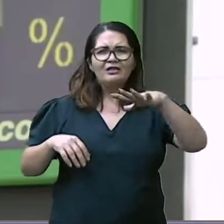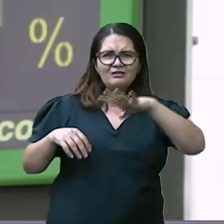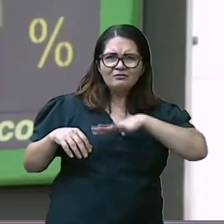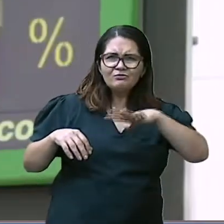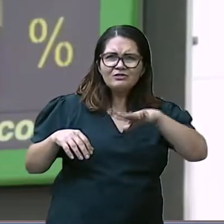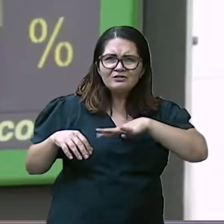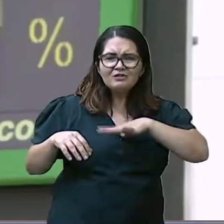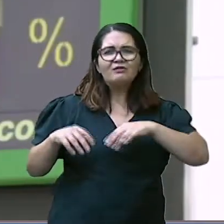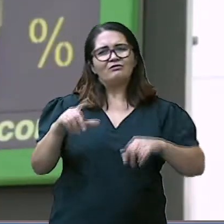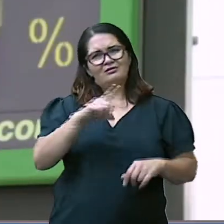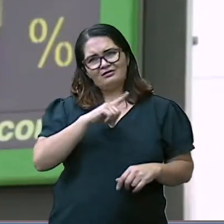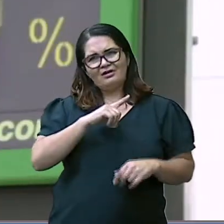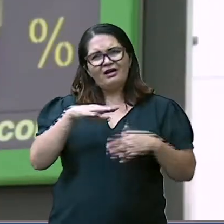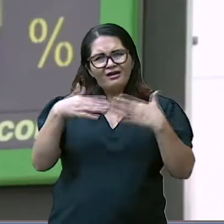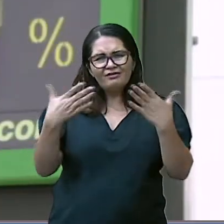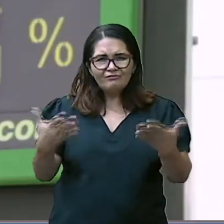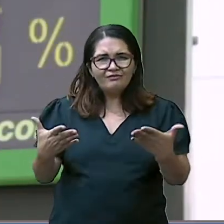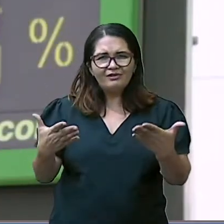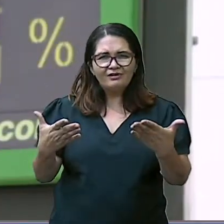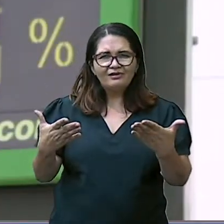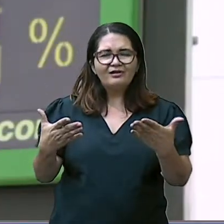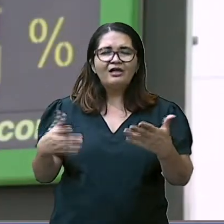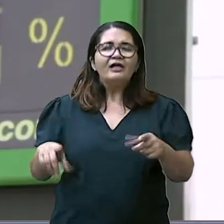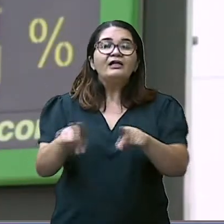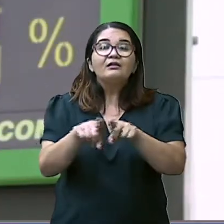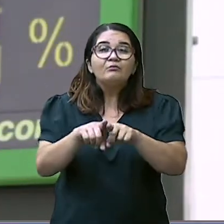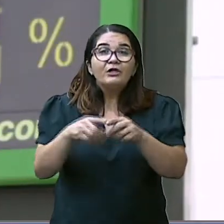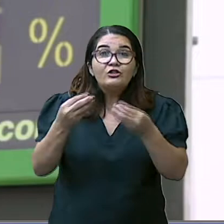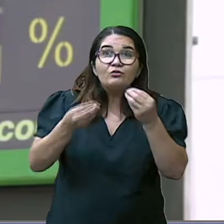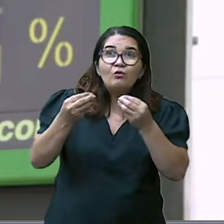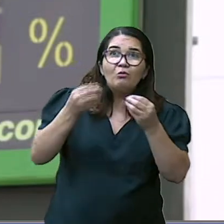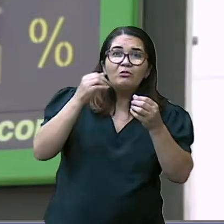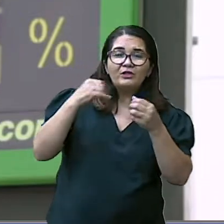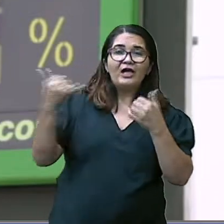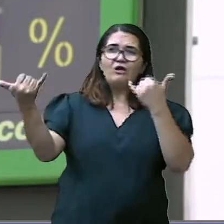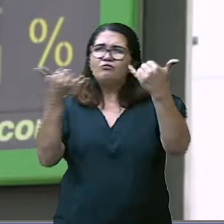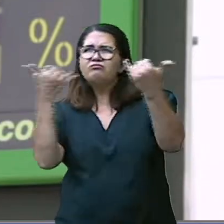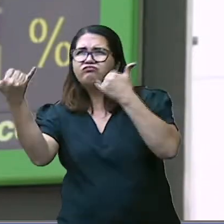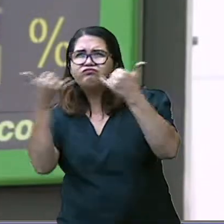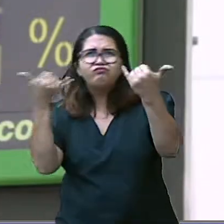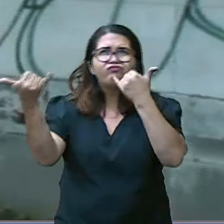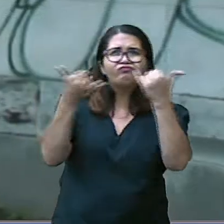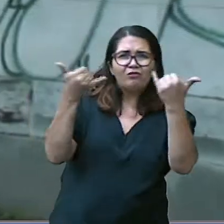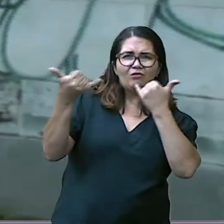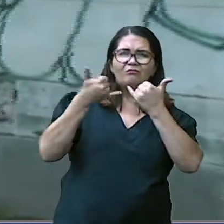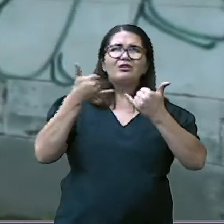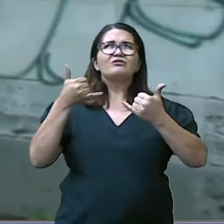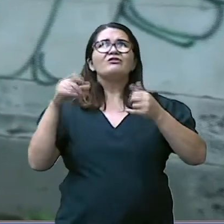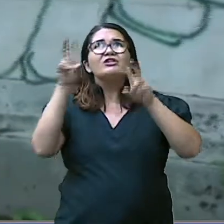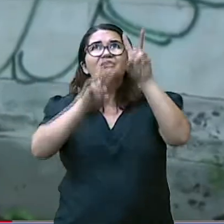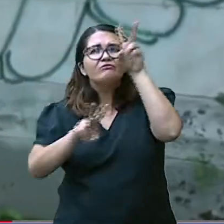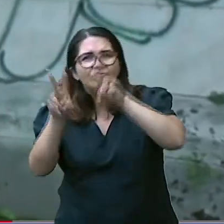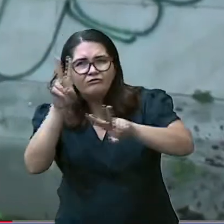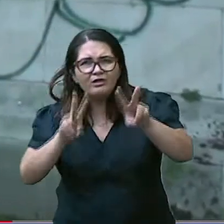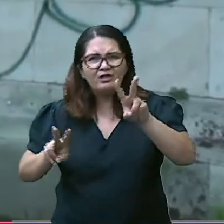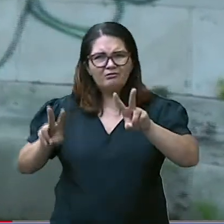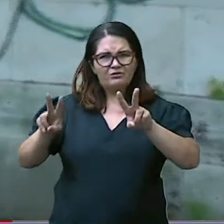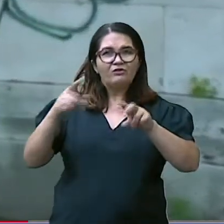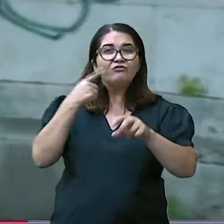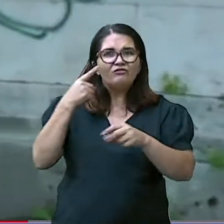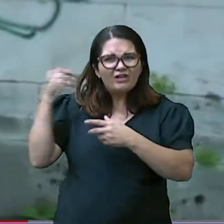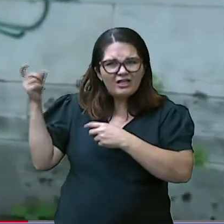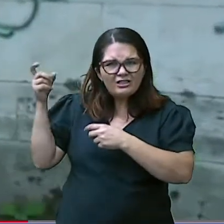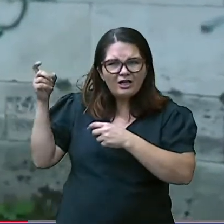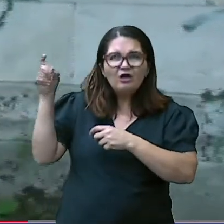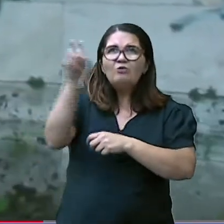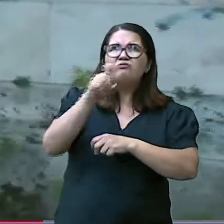vimos ambulância, o excesso de informação nas ruas. E isso não é um problema de uma